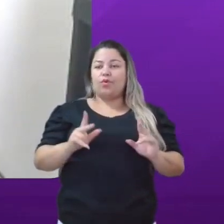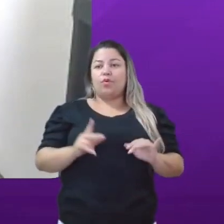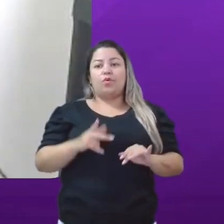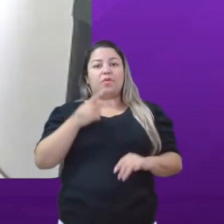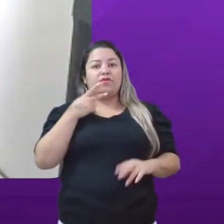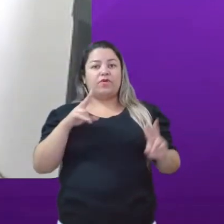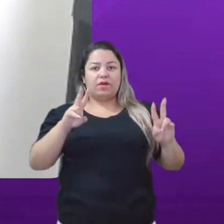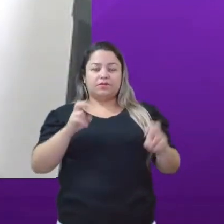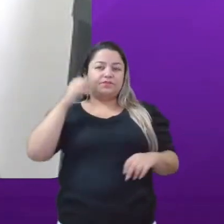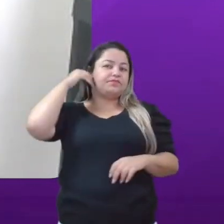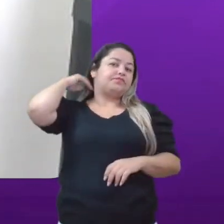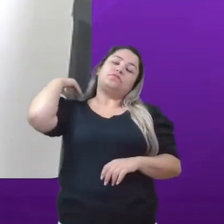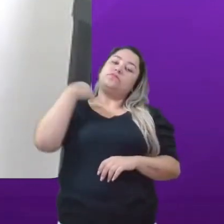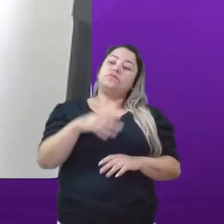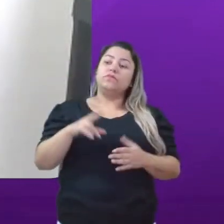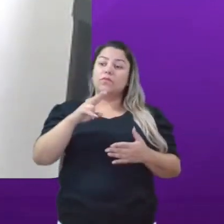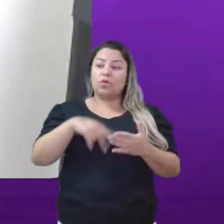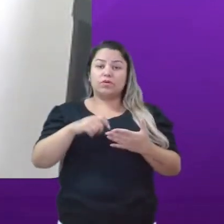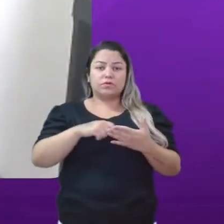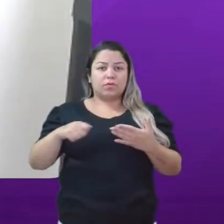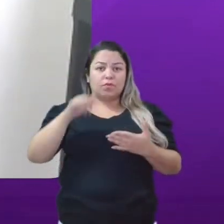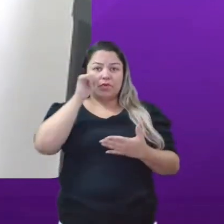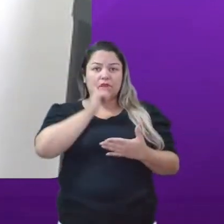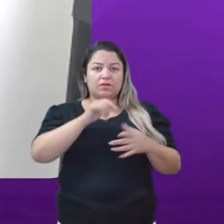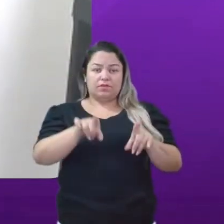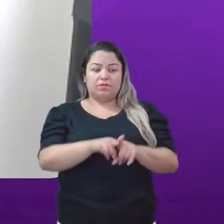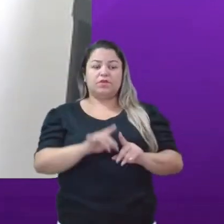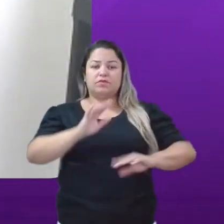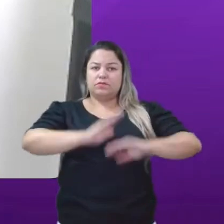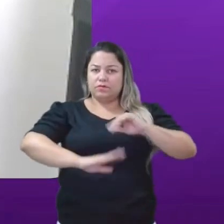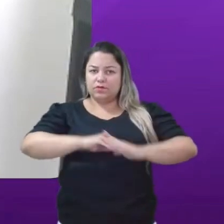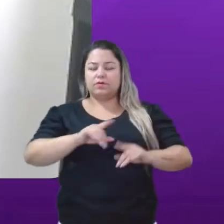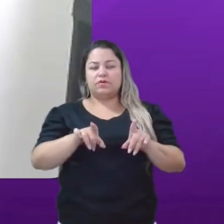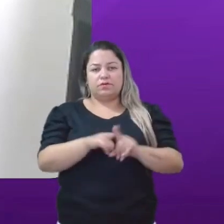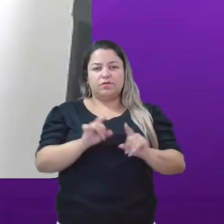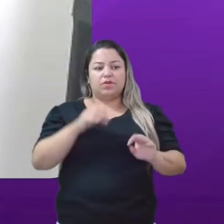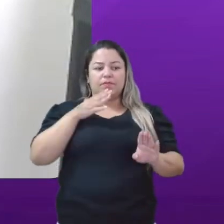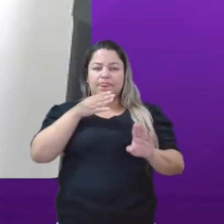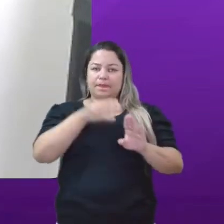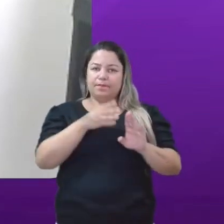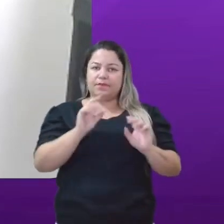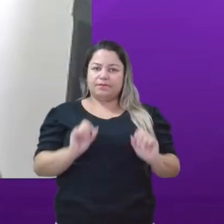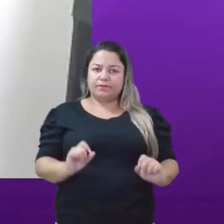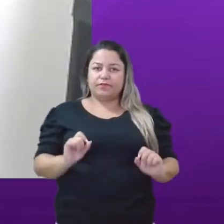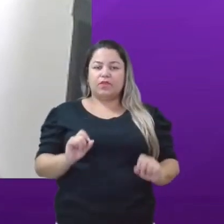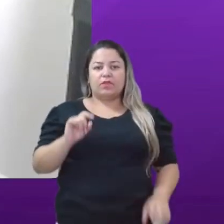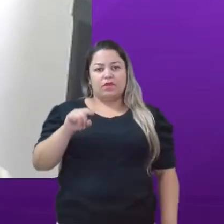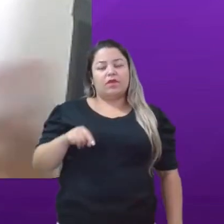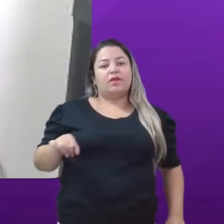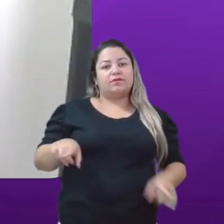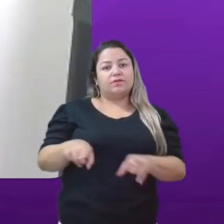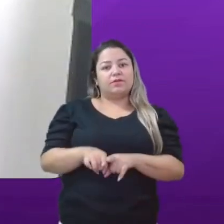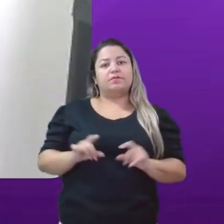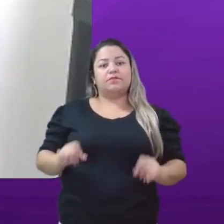sentido, né, de literatura escrita por mulheres, em que mulheres sejam protagonistas, mas acho que o objetivo principal, né, é